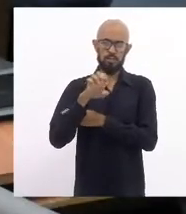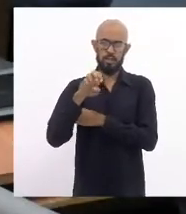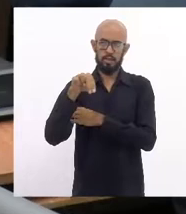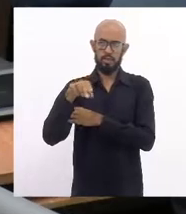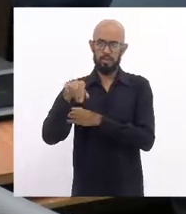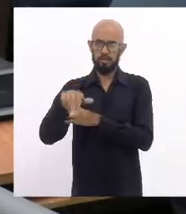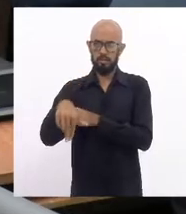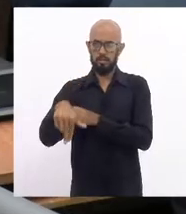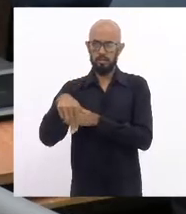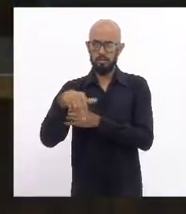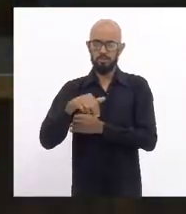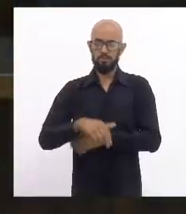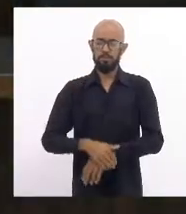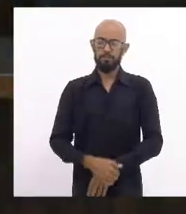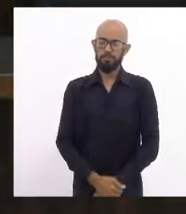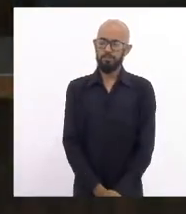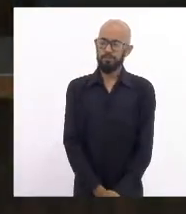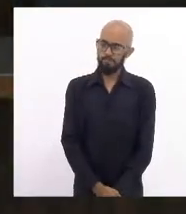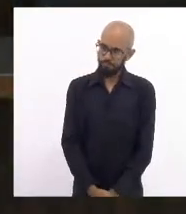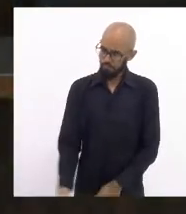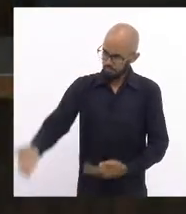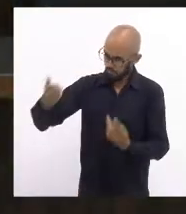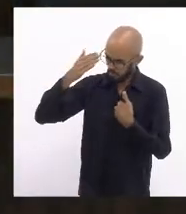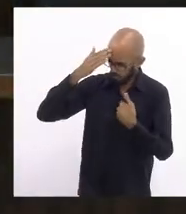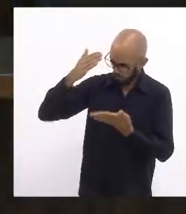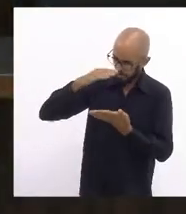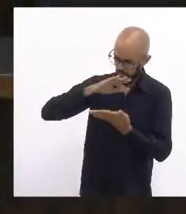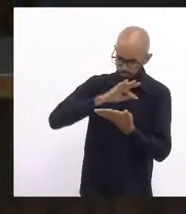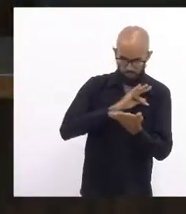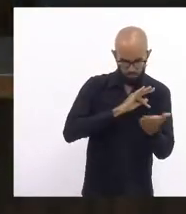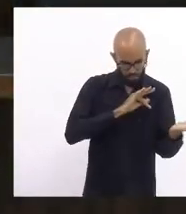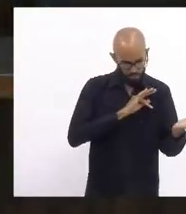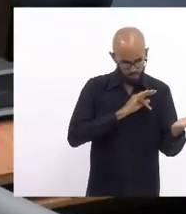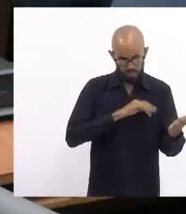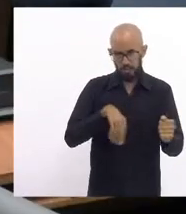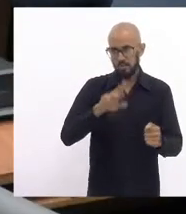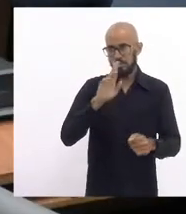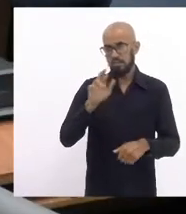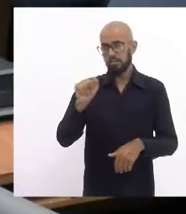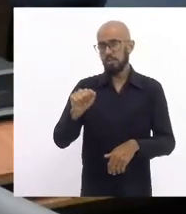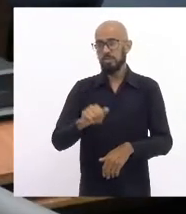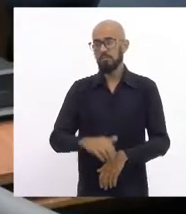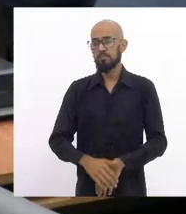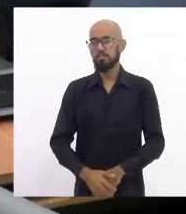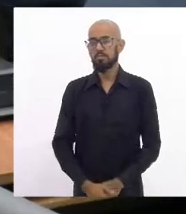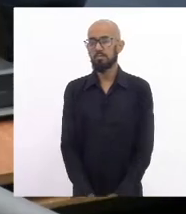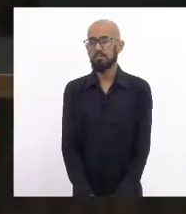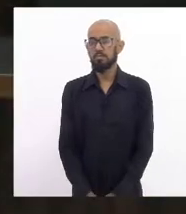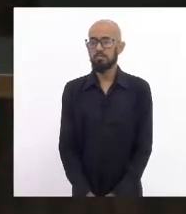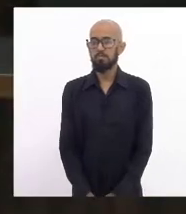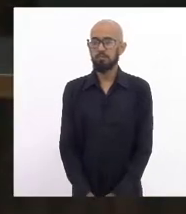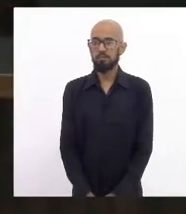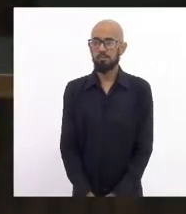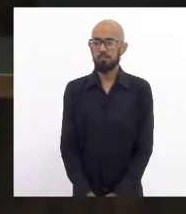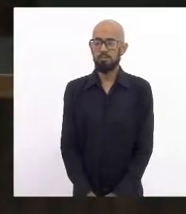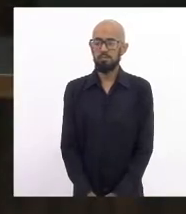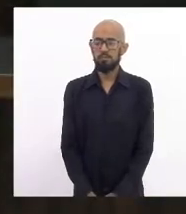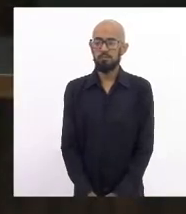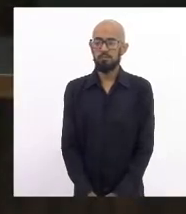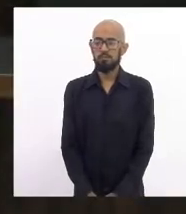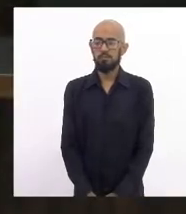obrigada. Obrigado, deputada Marta Rocha. Deputado Rodrigo Amorim. Presidente, a tua posse está... Tá, a palavra é sua,